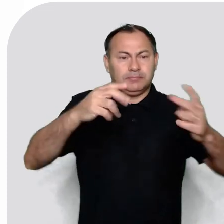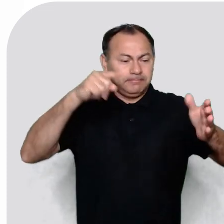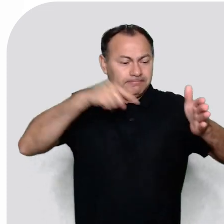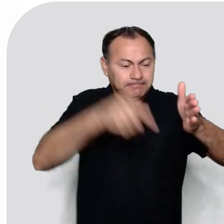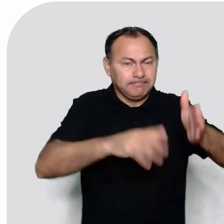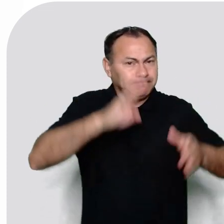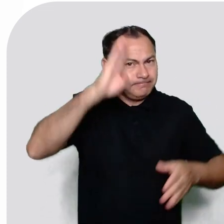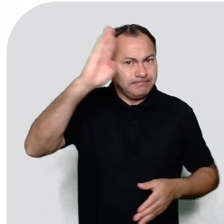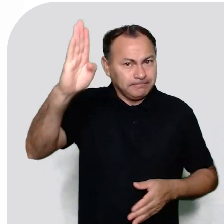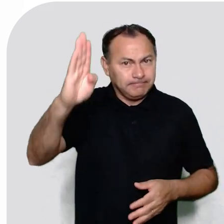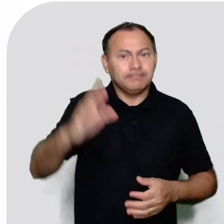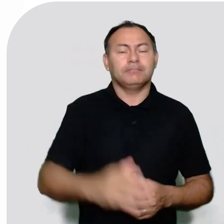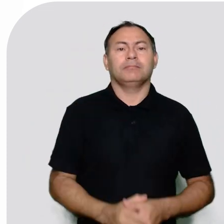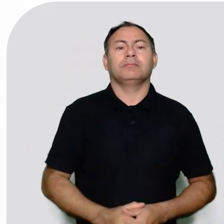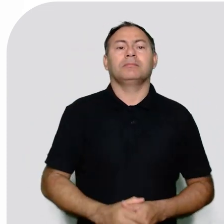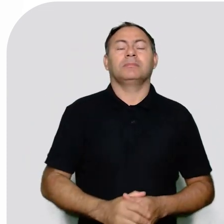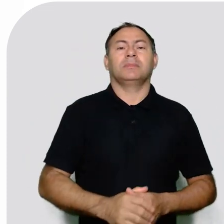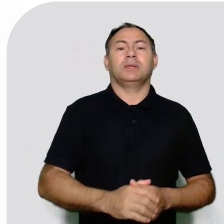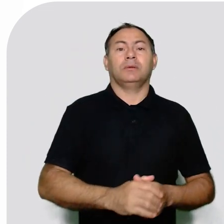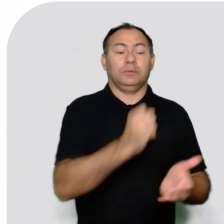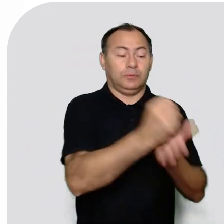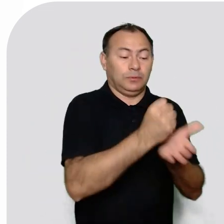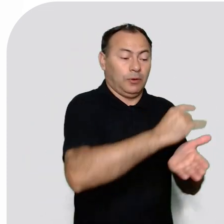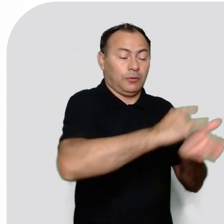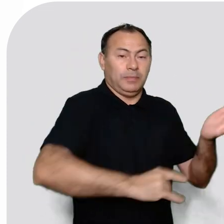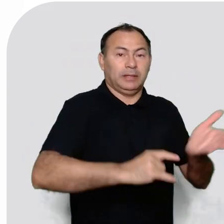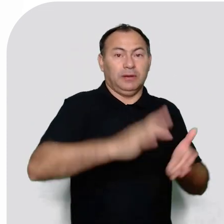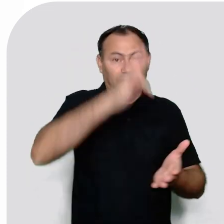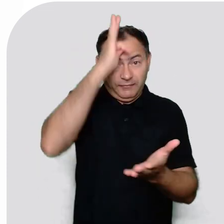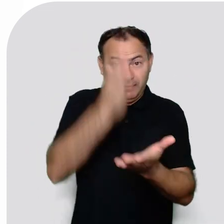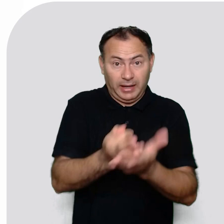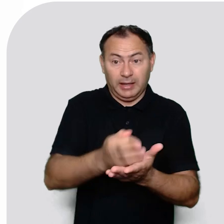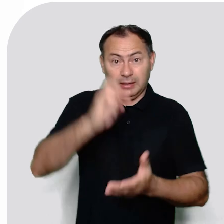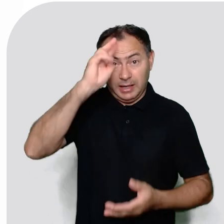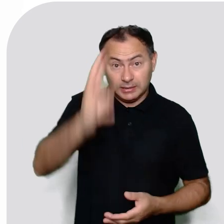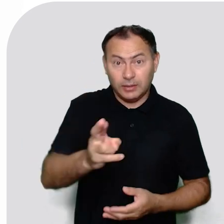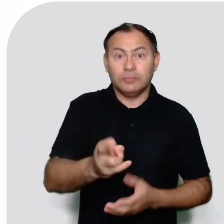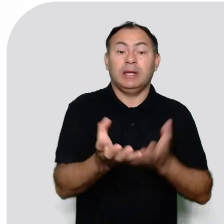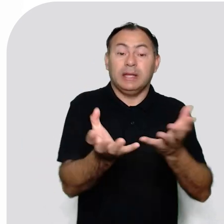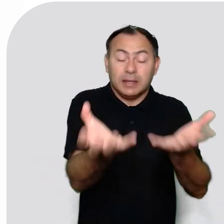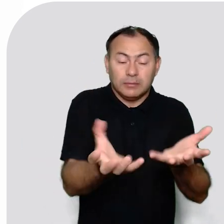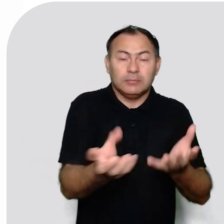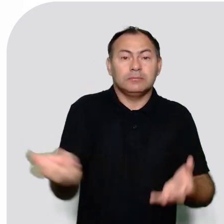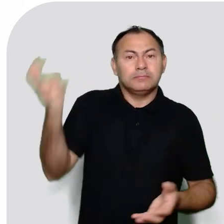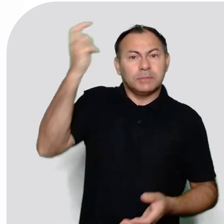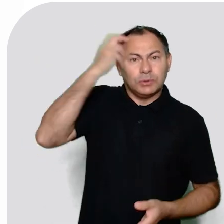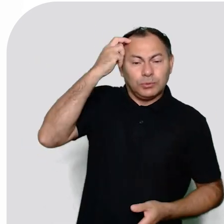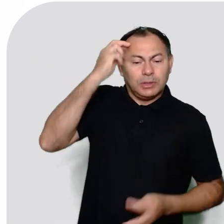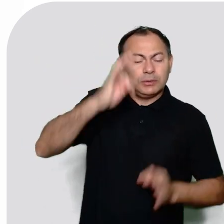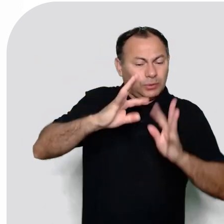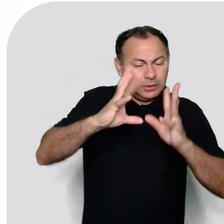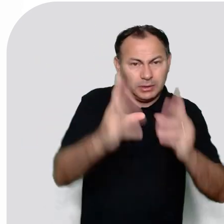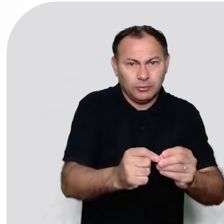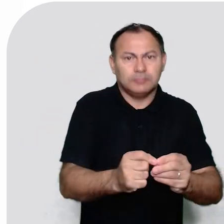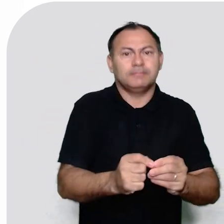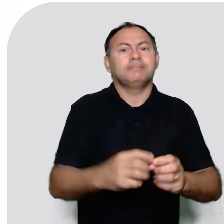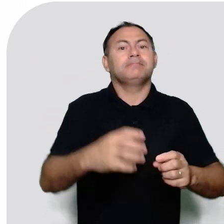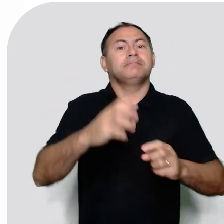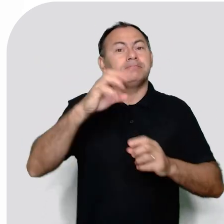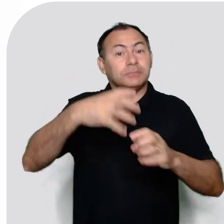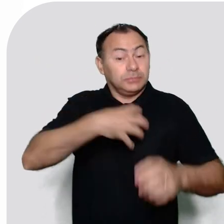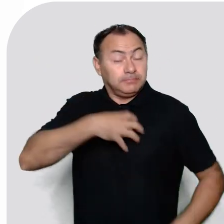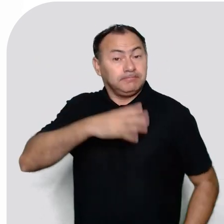fundamentais. A Gaudium et Spes incentiva a busca de uma cultura integral. Neste sentido, é fundamental